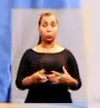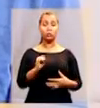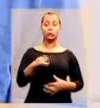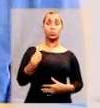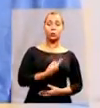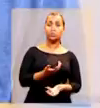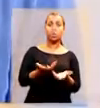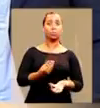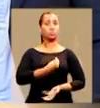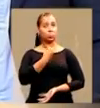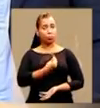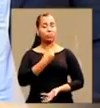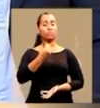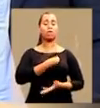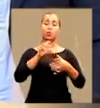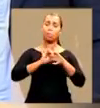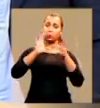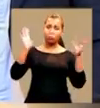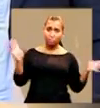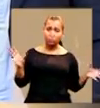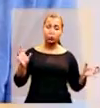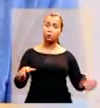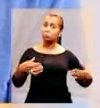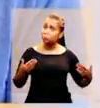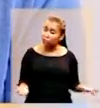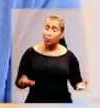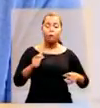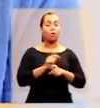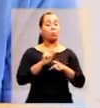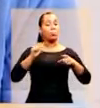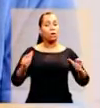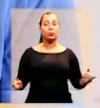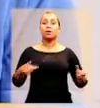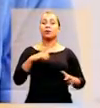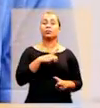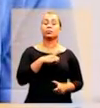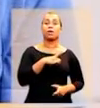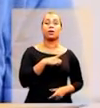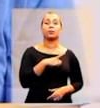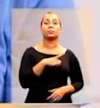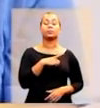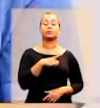nós quisermos viver numa democracia, a maioria tem